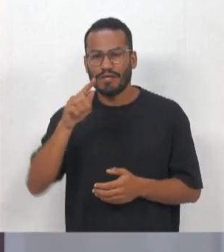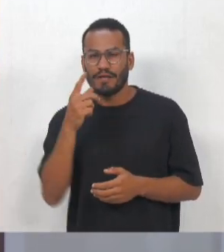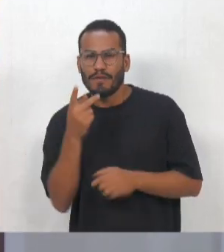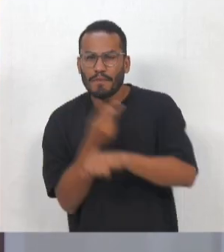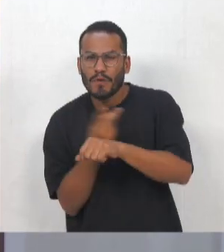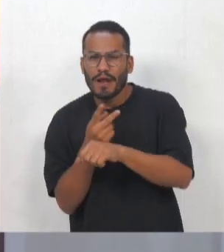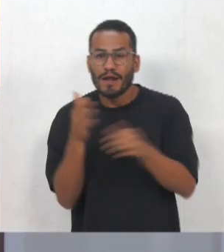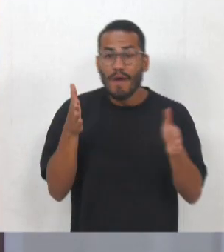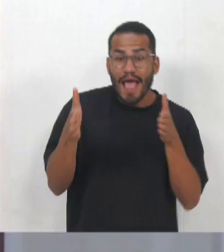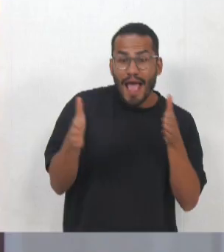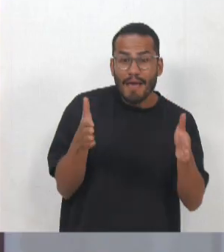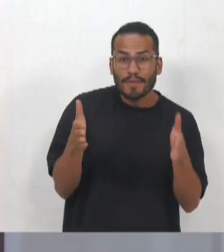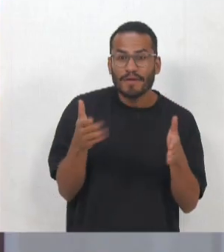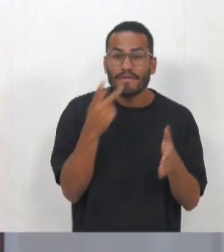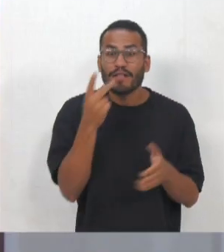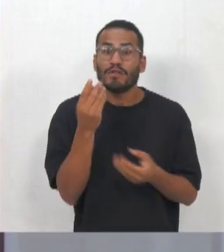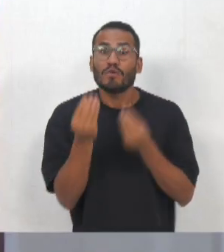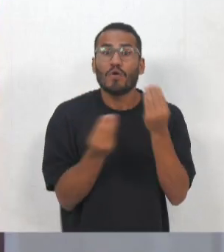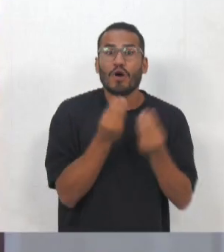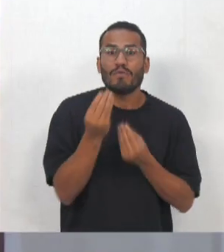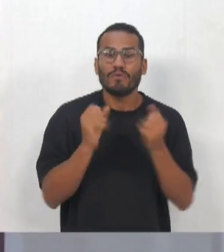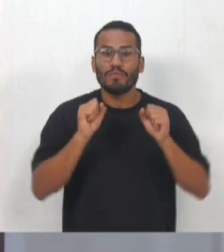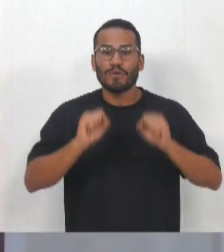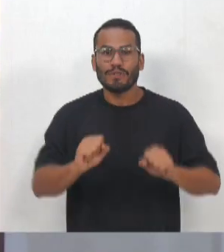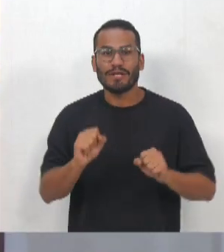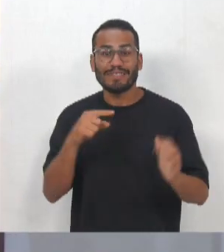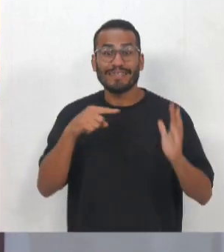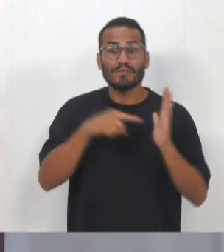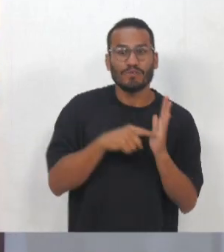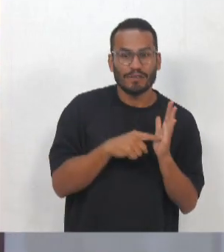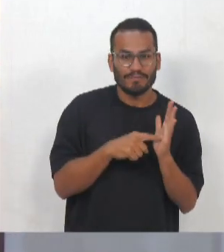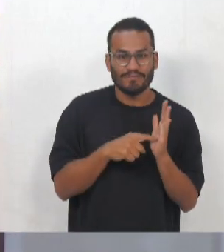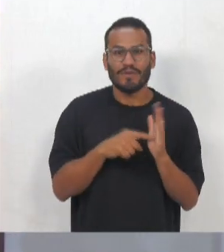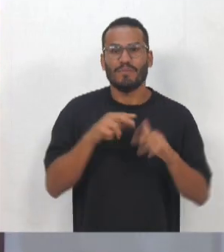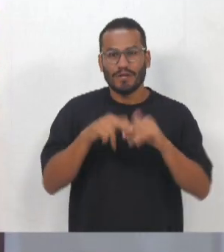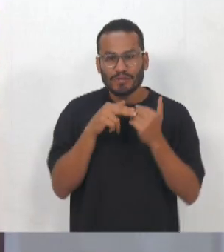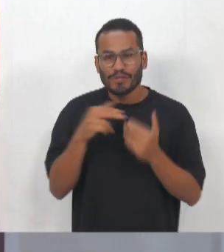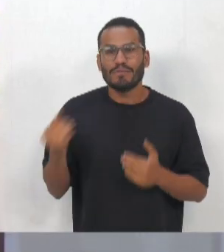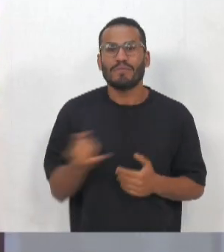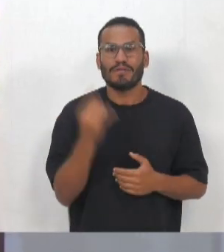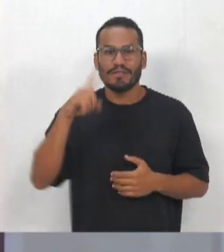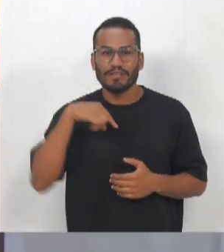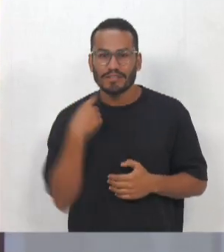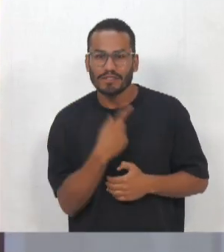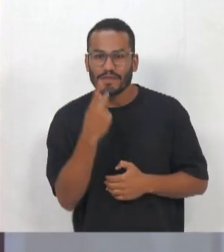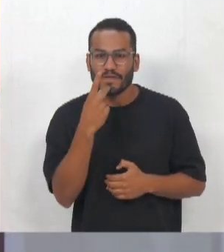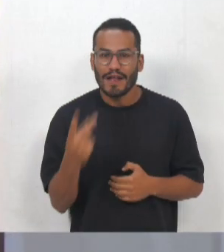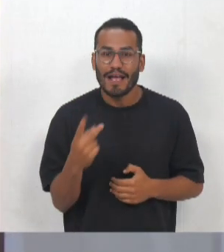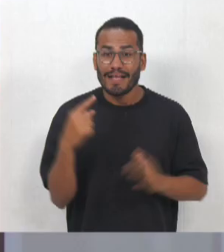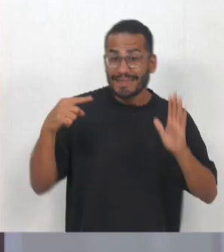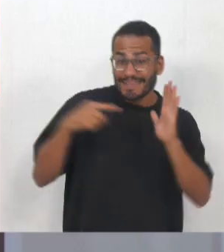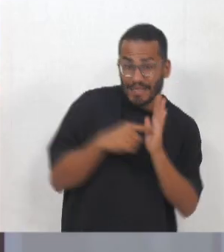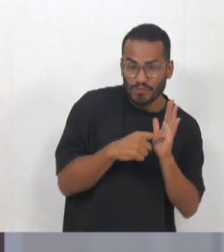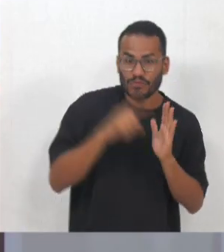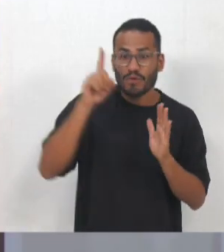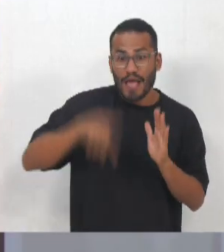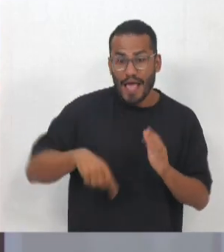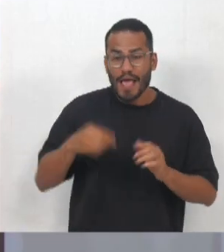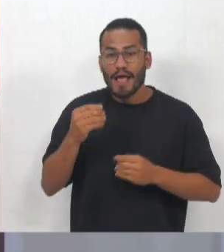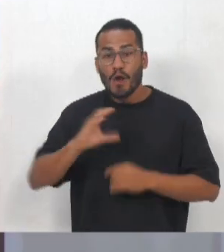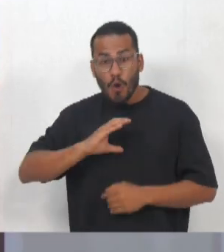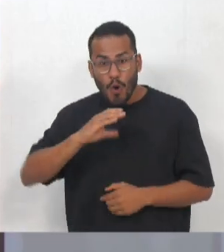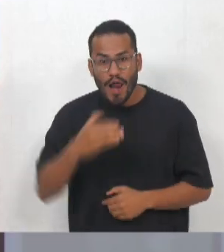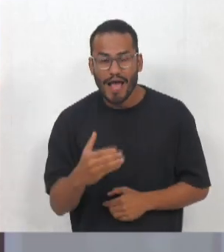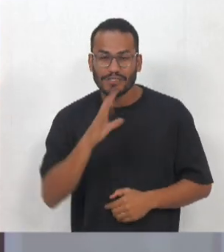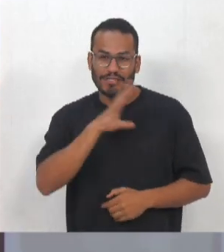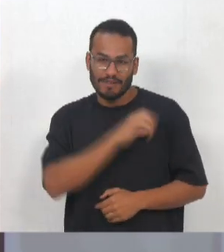comentando como que elas poderiam estar denunciando. Então, é importante também a gente falar que a denúncia é um ato de coragem